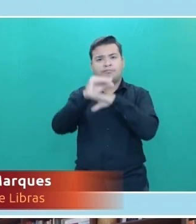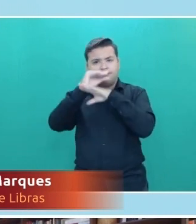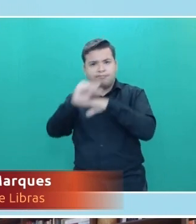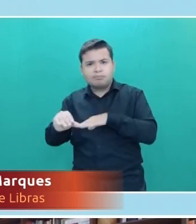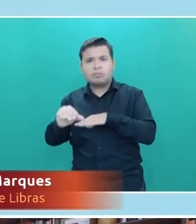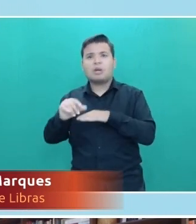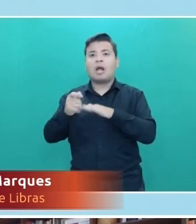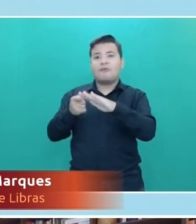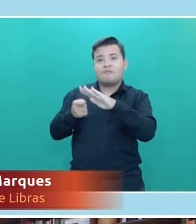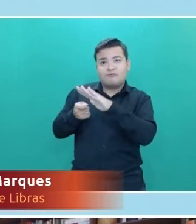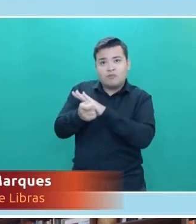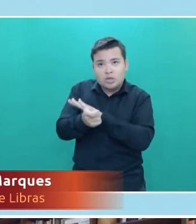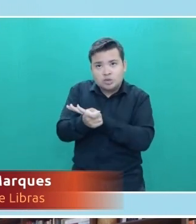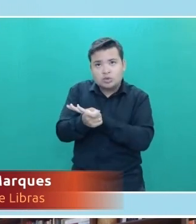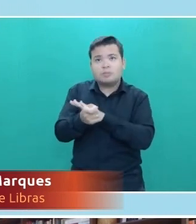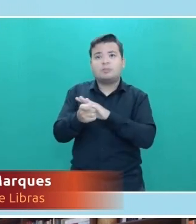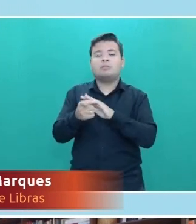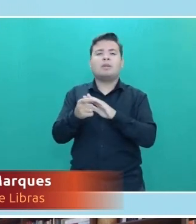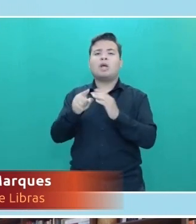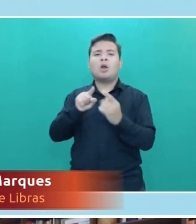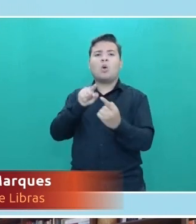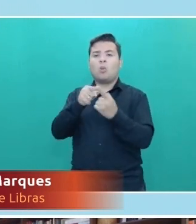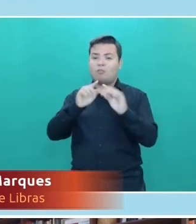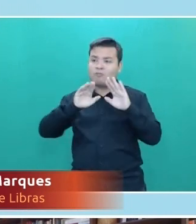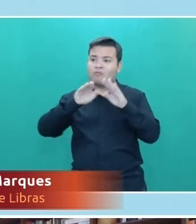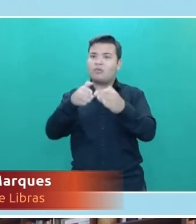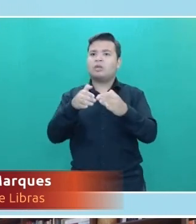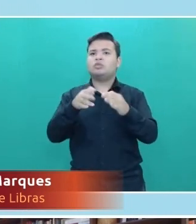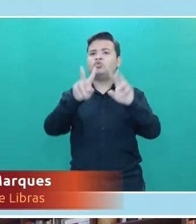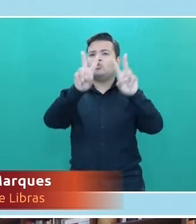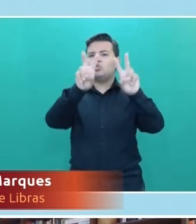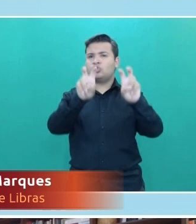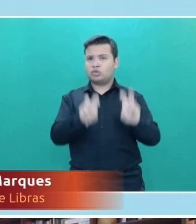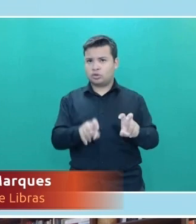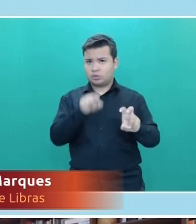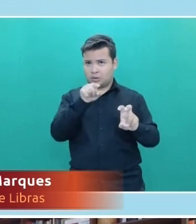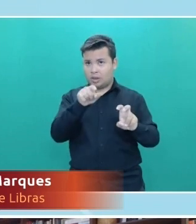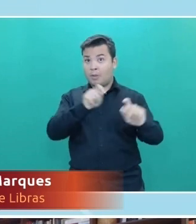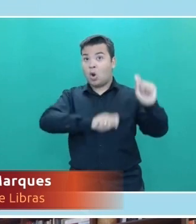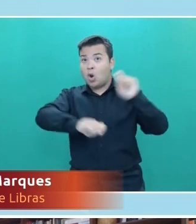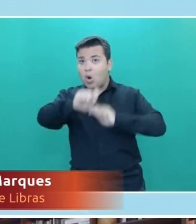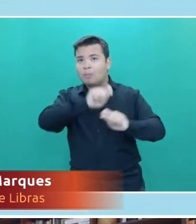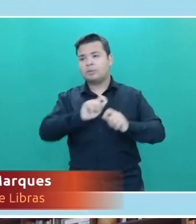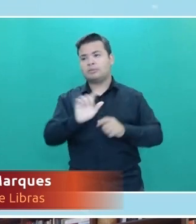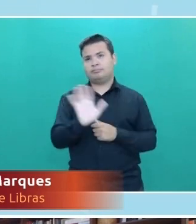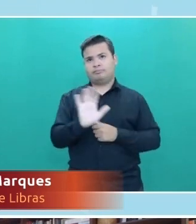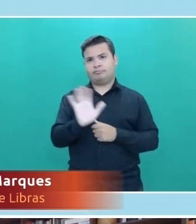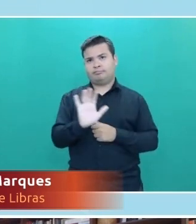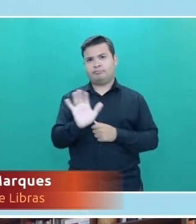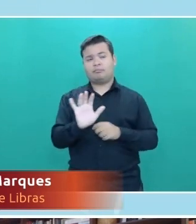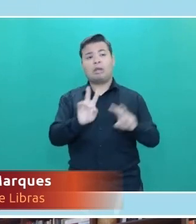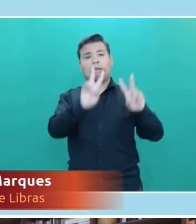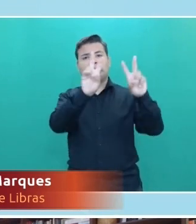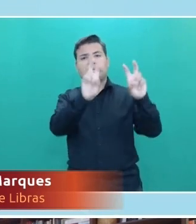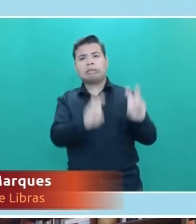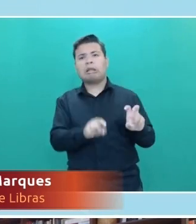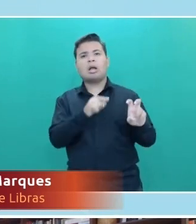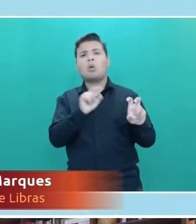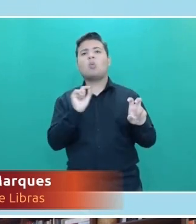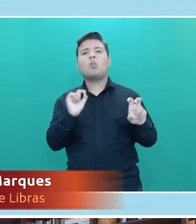de pautas que não são comerciais, são pautas relacionadas